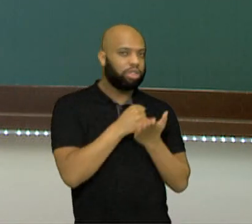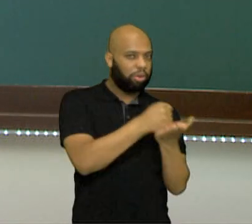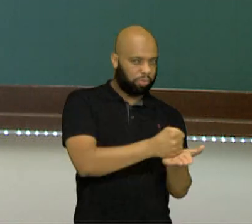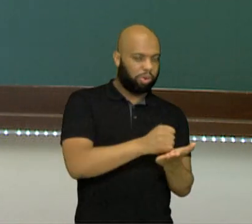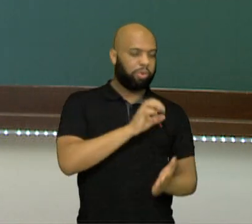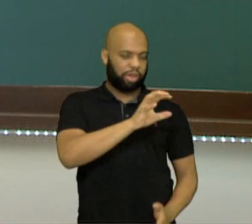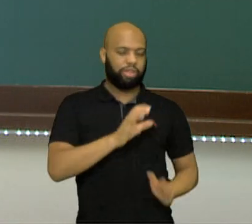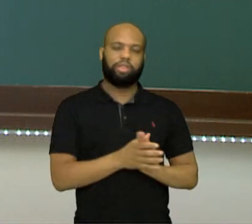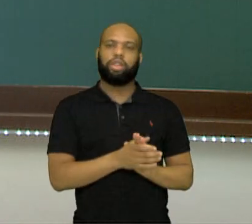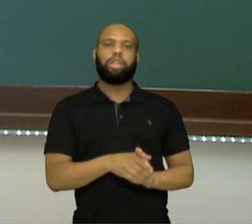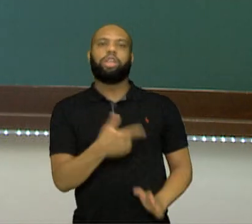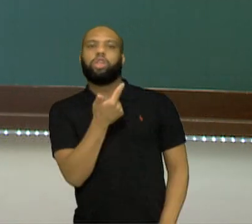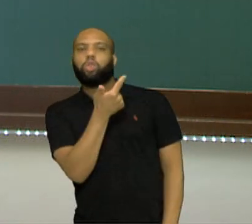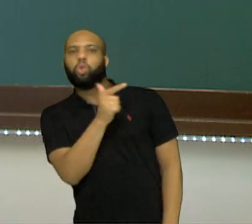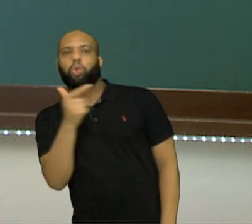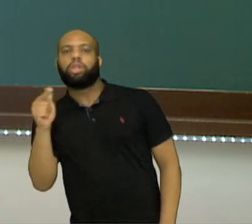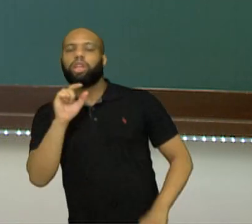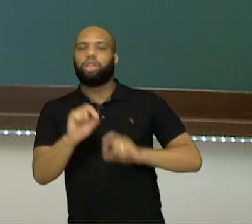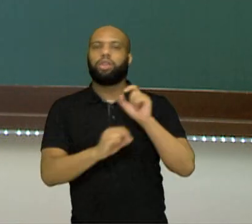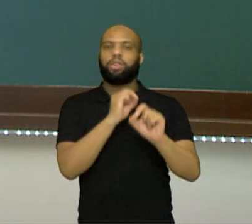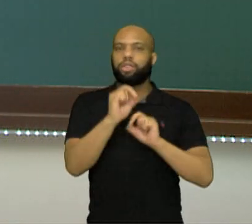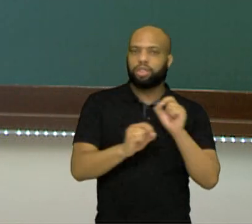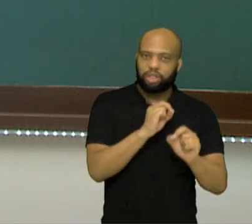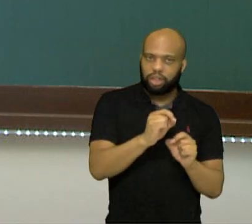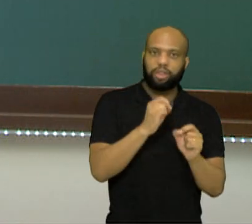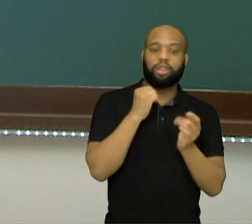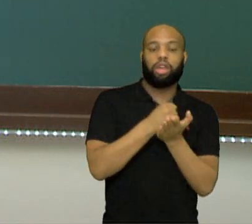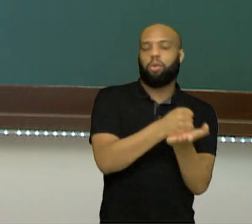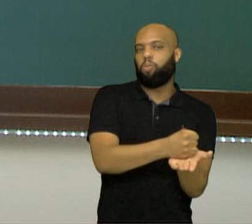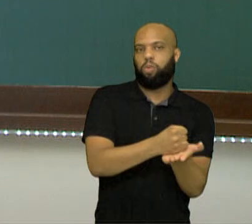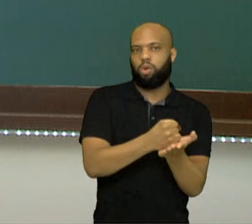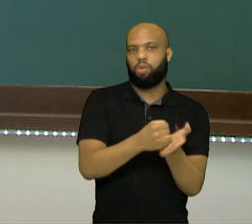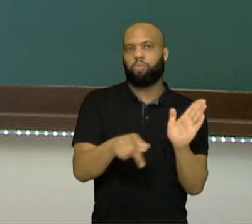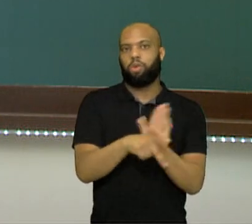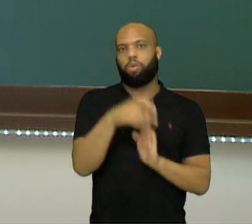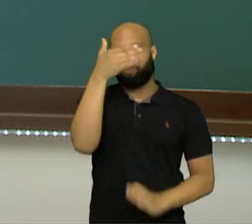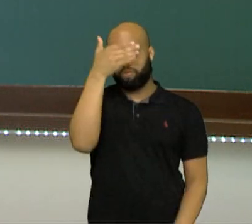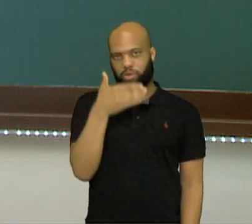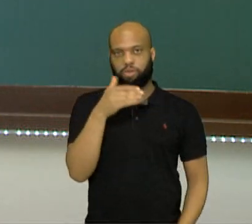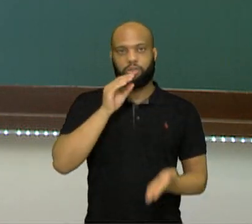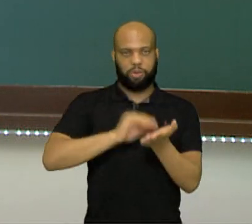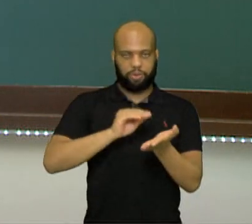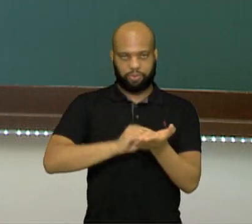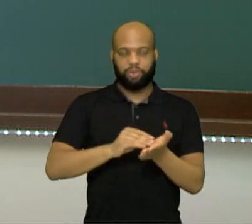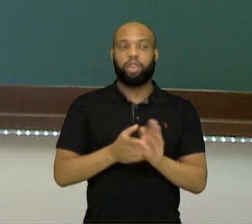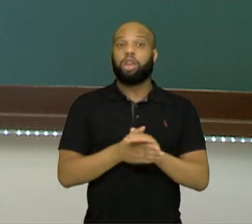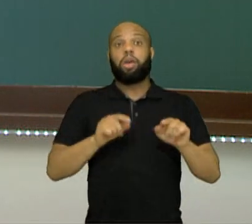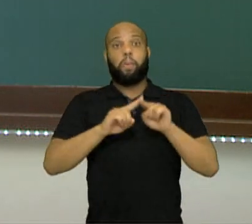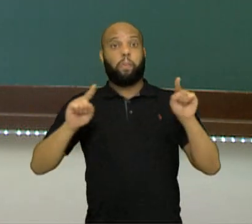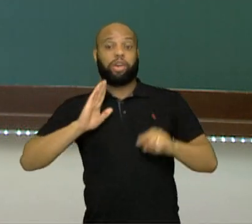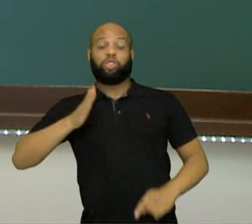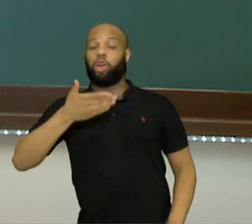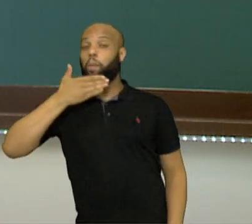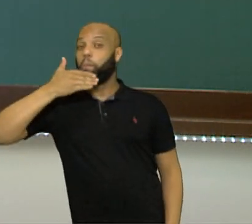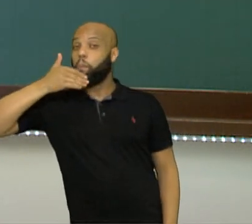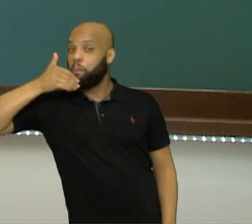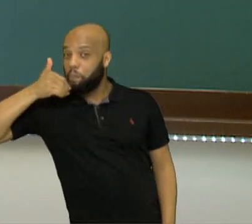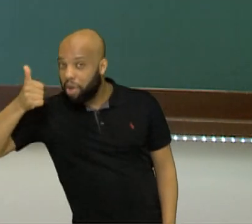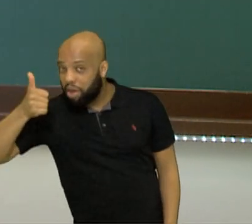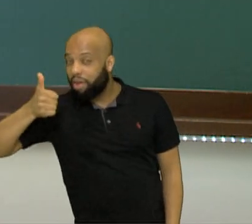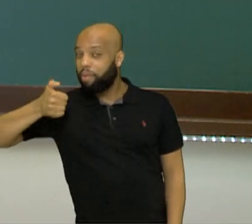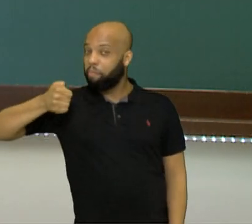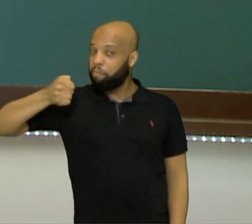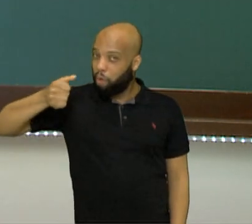seja, não traz muita sustentação para a sua comprovação. Mas já começa